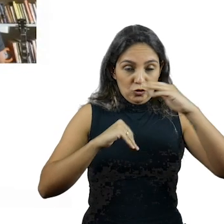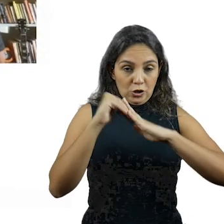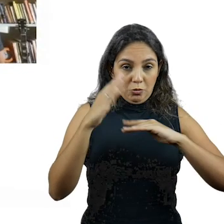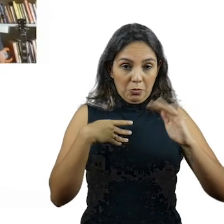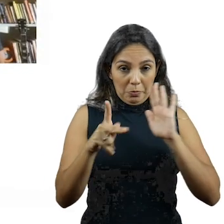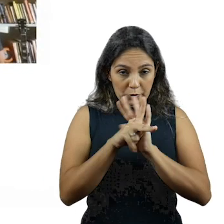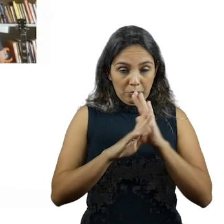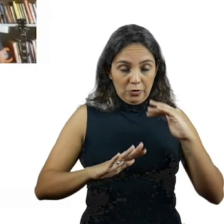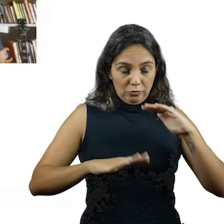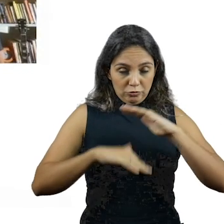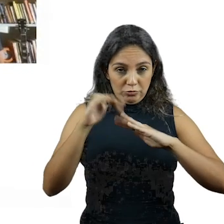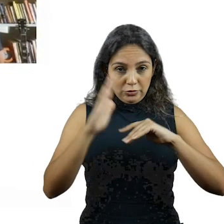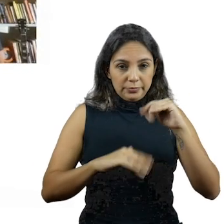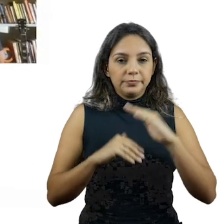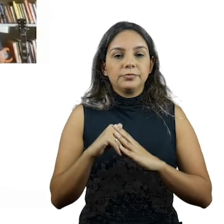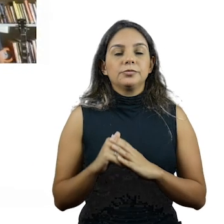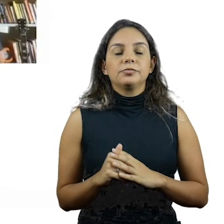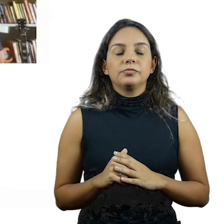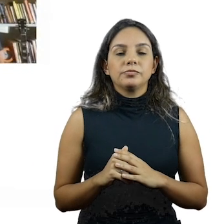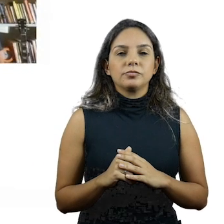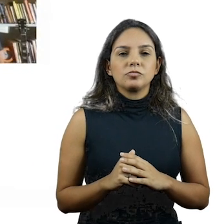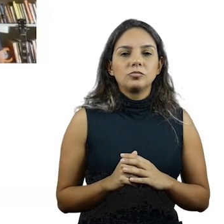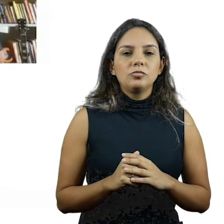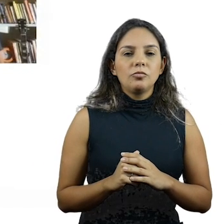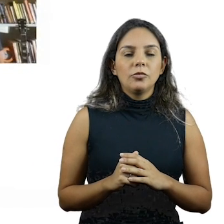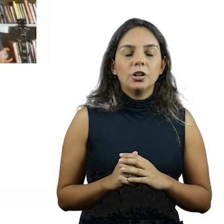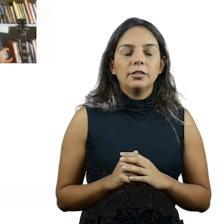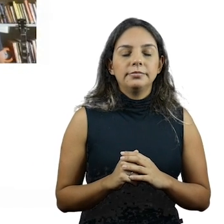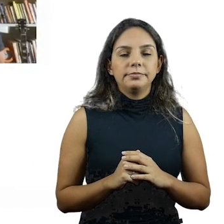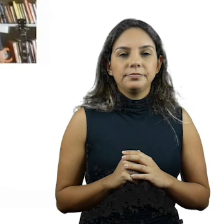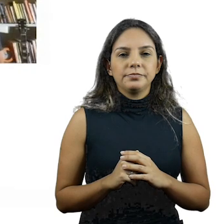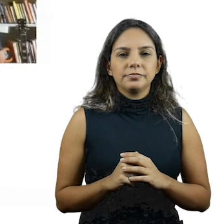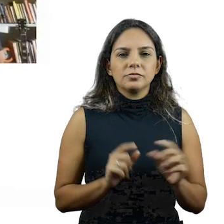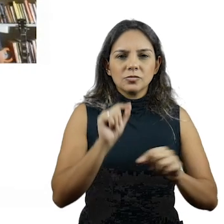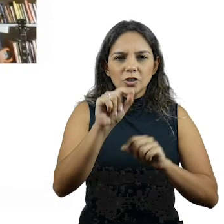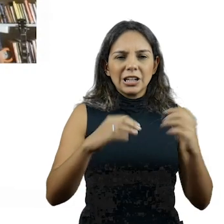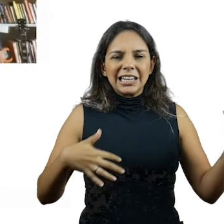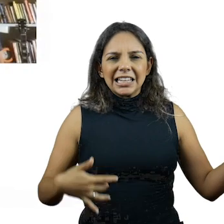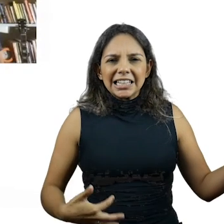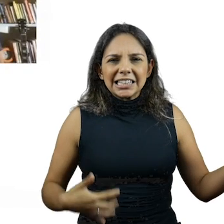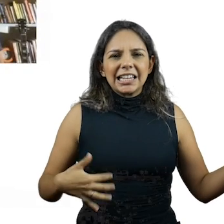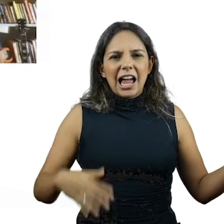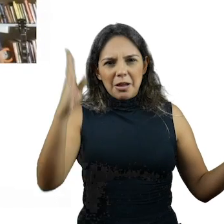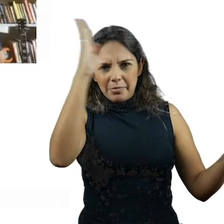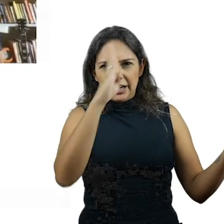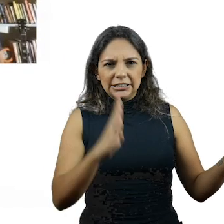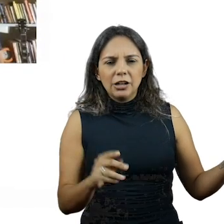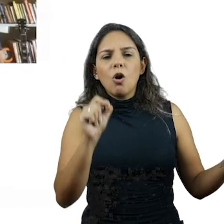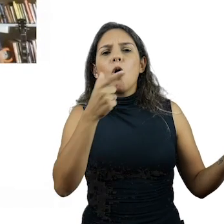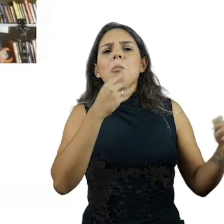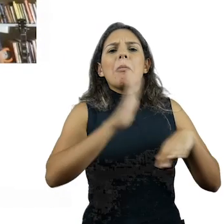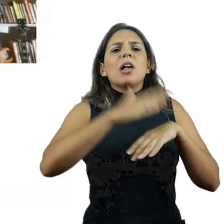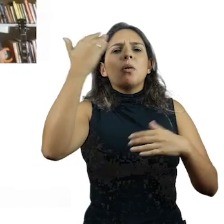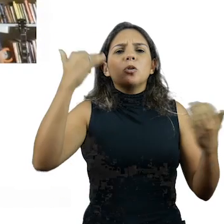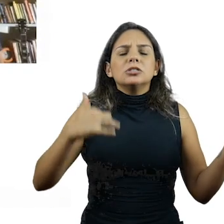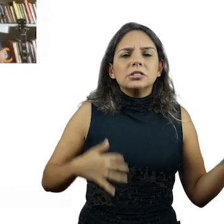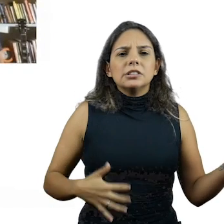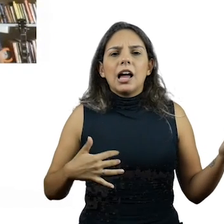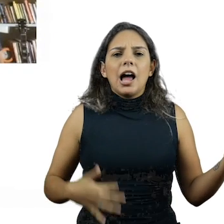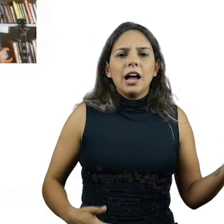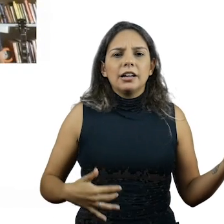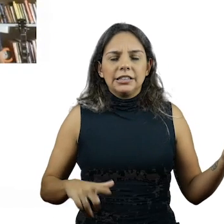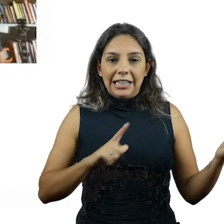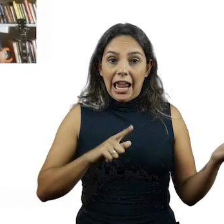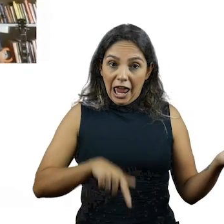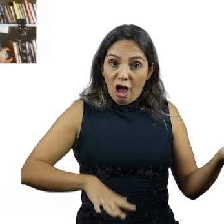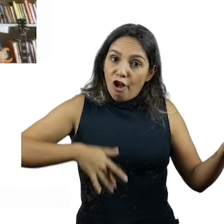essa questão, né, o que seria a guitarra brasileira, né, o grande guitarrista brasileiro, que a gente tem uma tradição de violões no Brasil